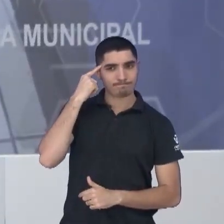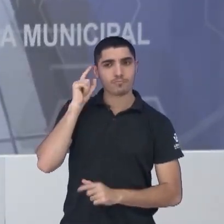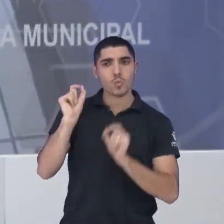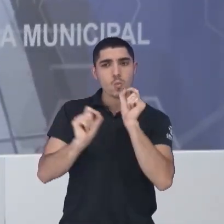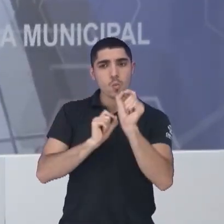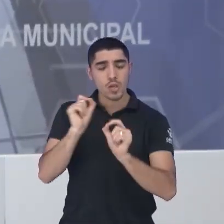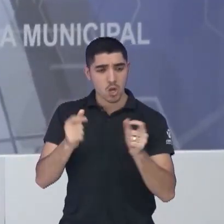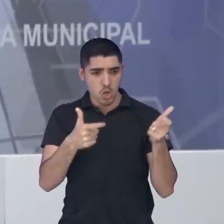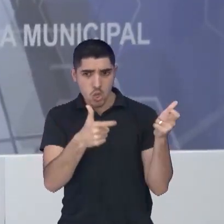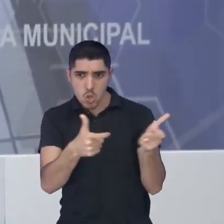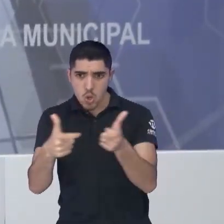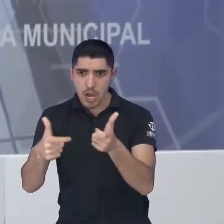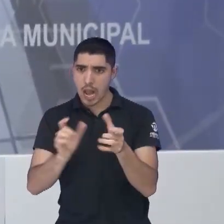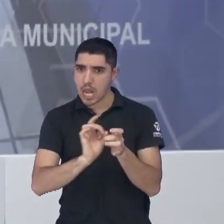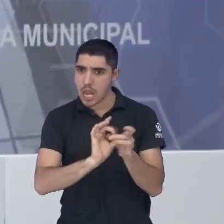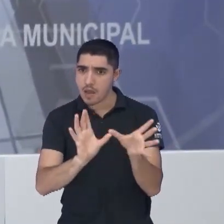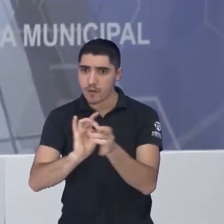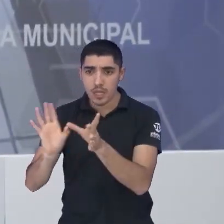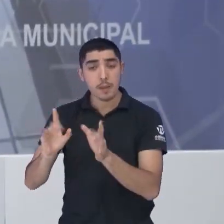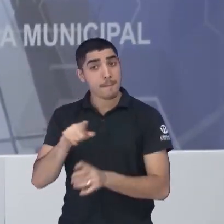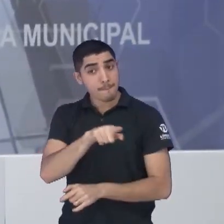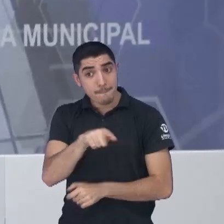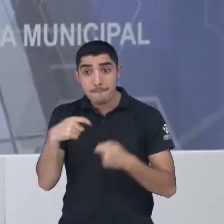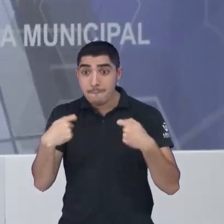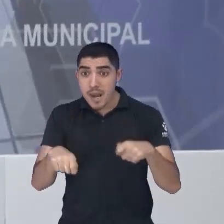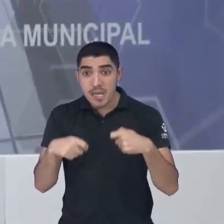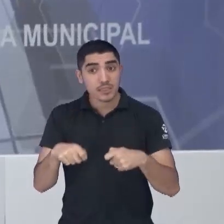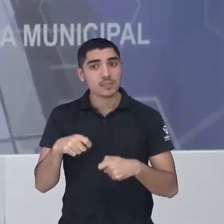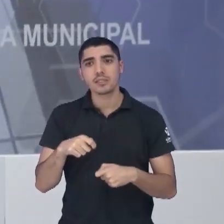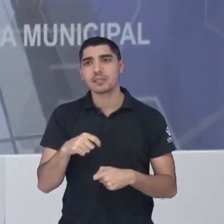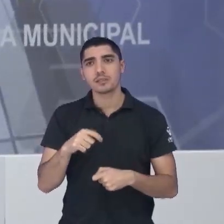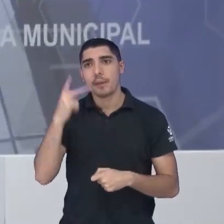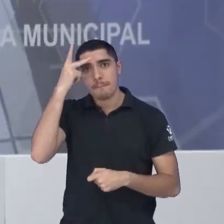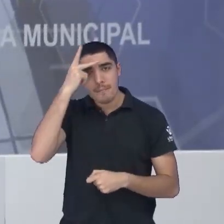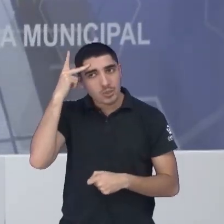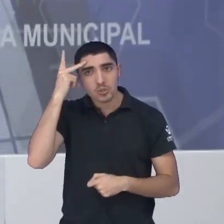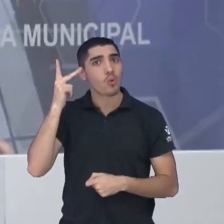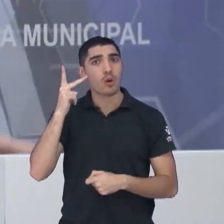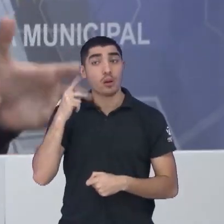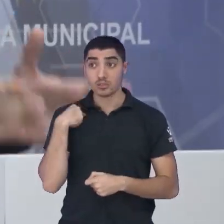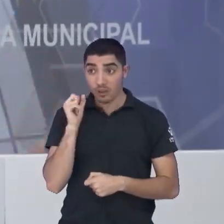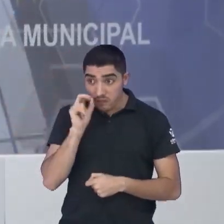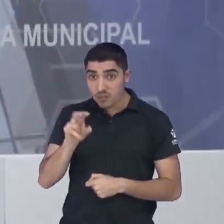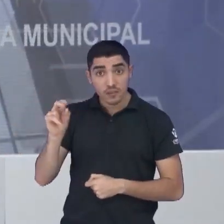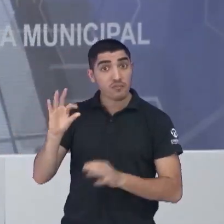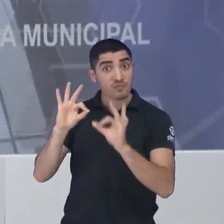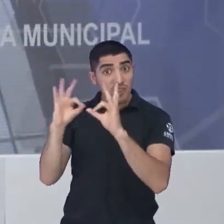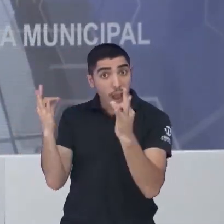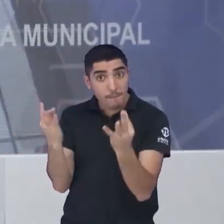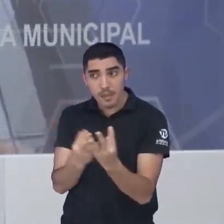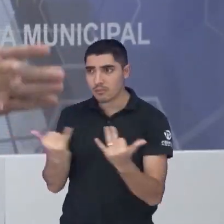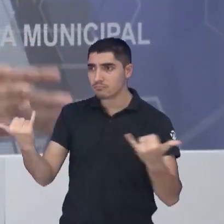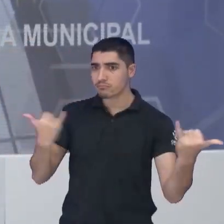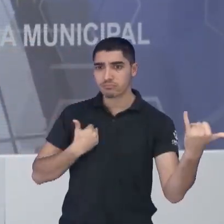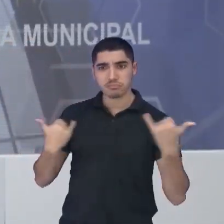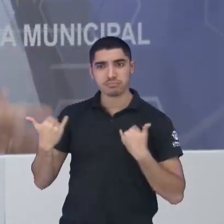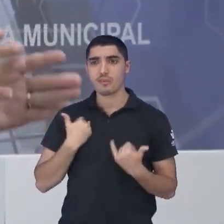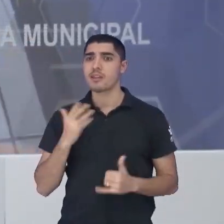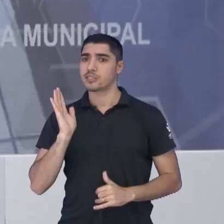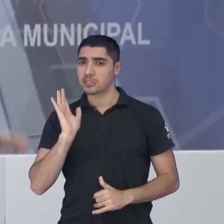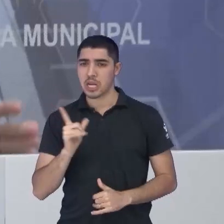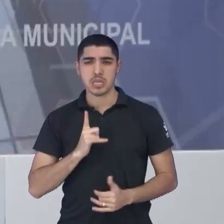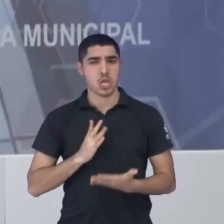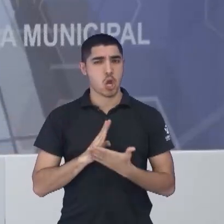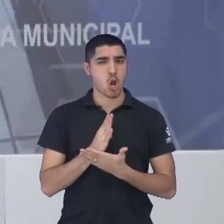áreas públicas do município seja cada vez maior. Nós já temos relatos de famílias que se sentem incomodadas com o uso